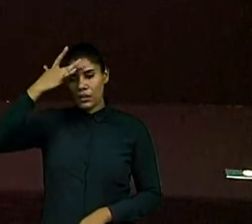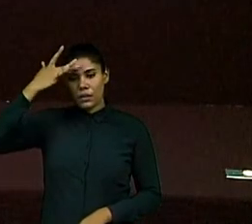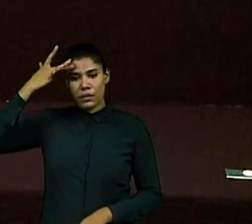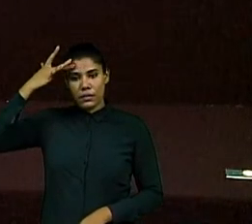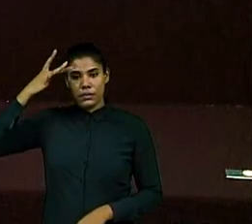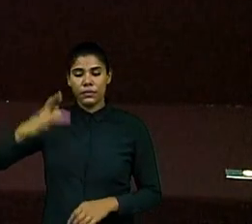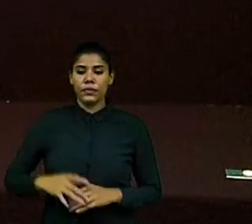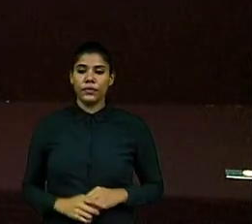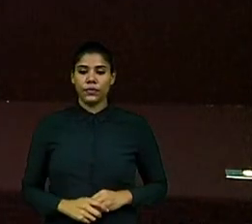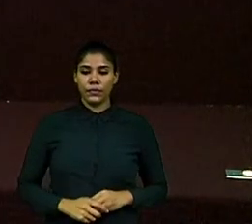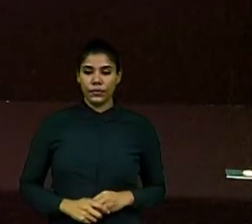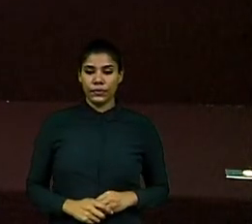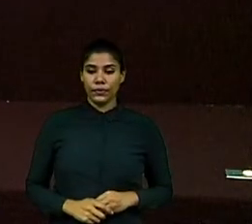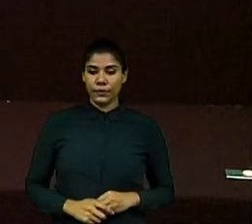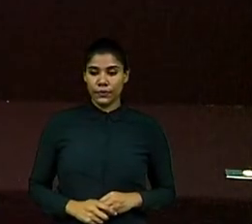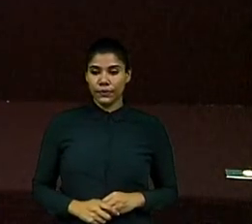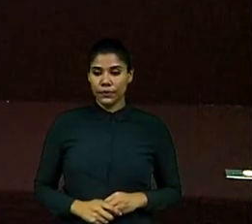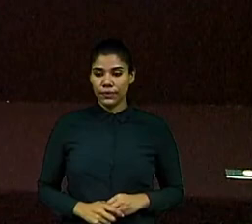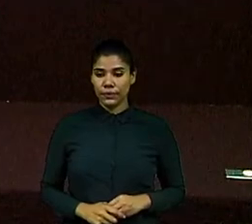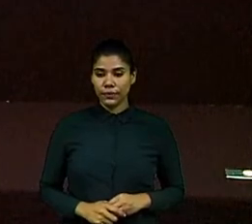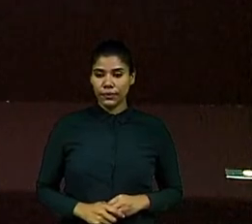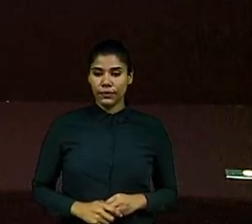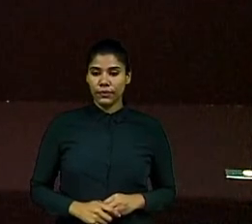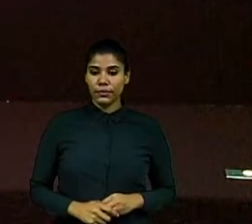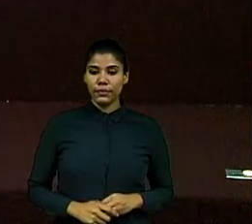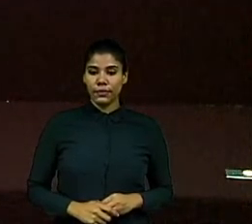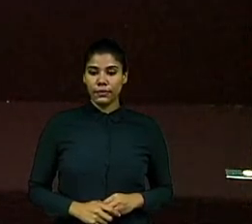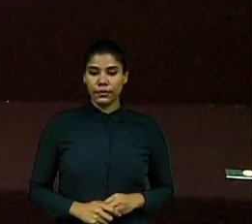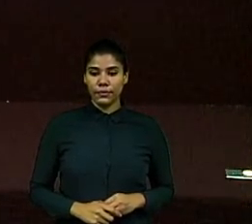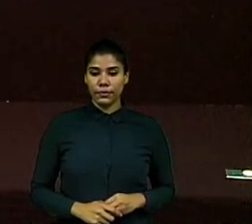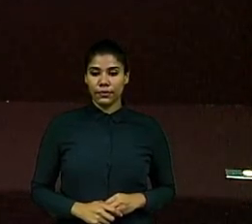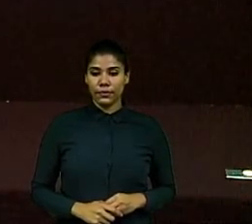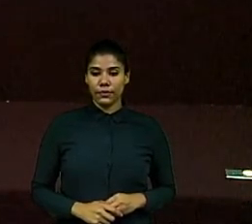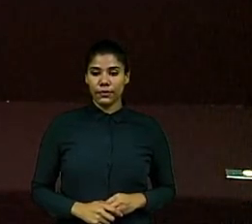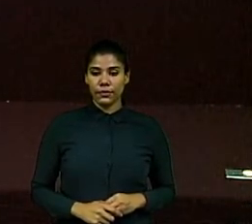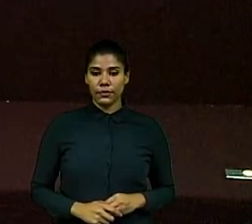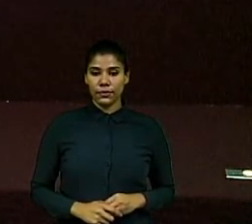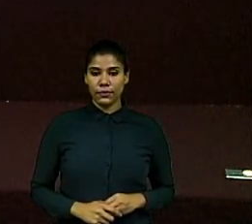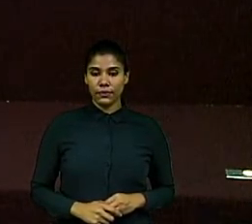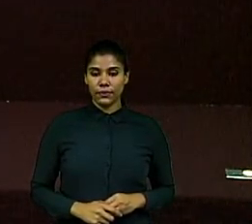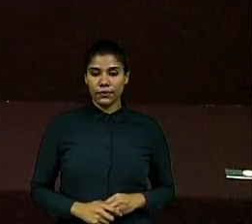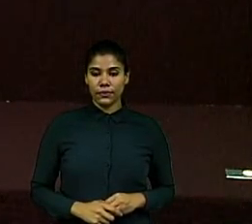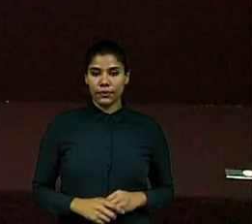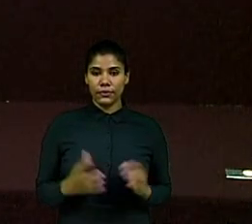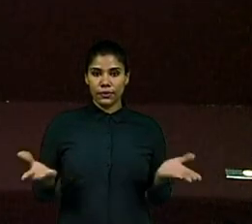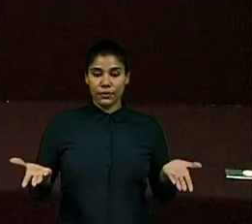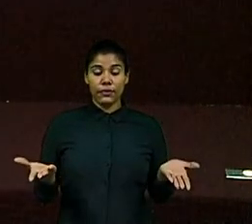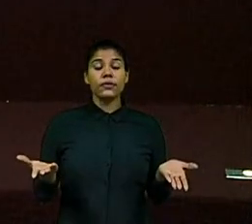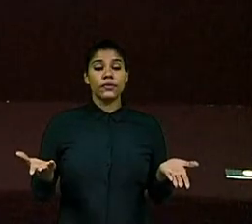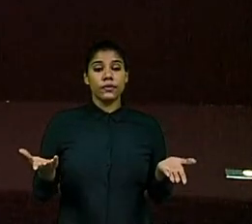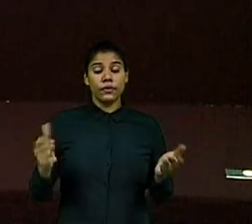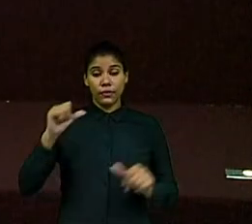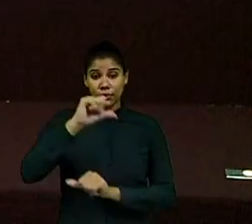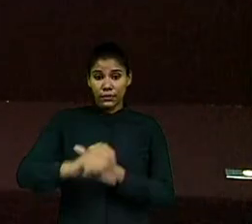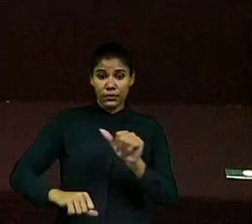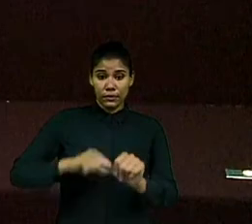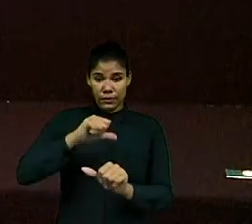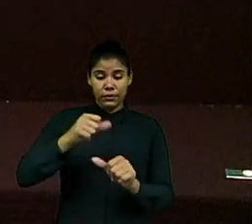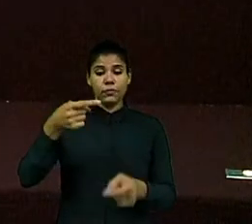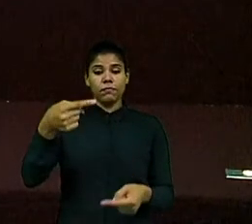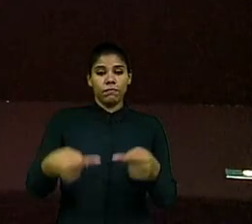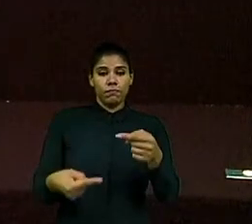o modo de subsistir o modo de se organizar urbanamente o modo de fazer política na história da humanidade